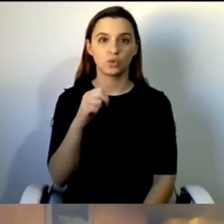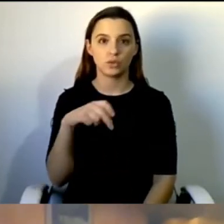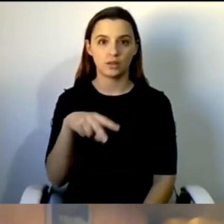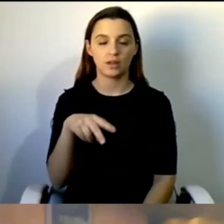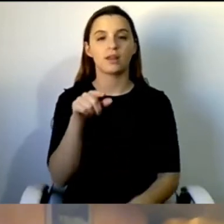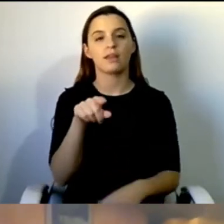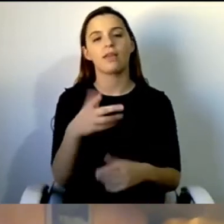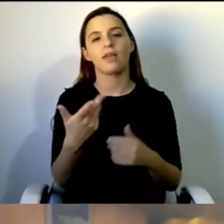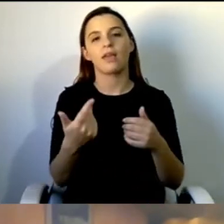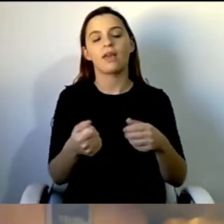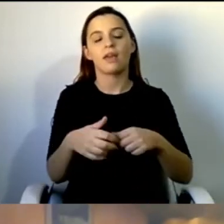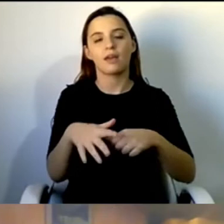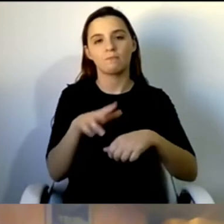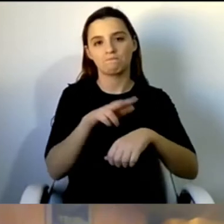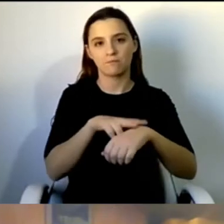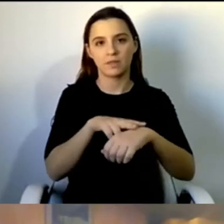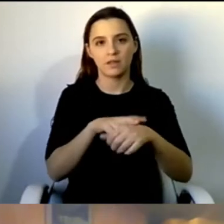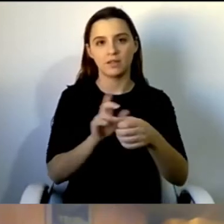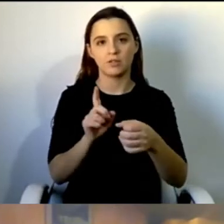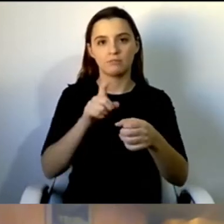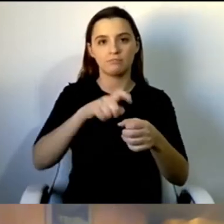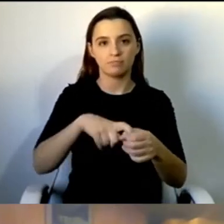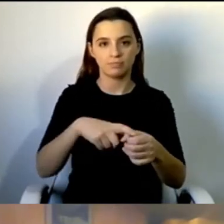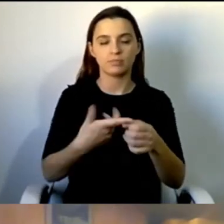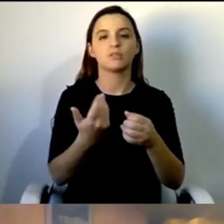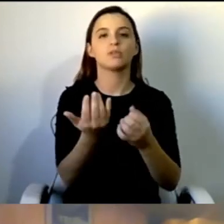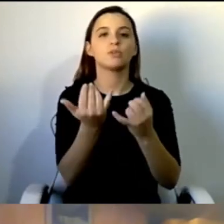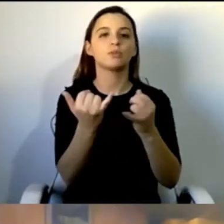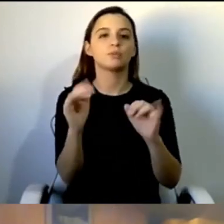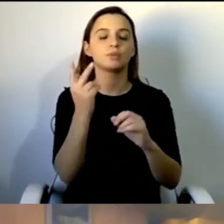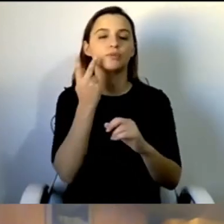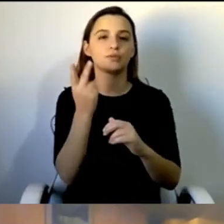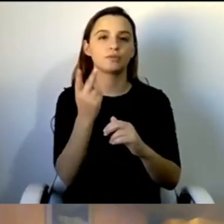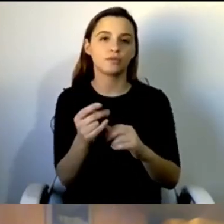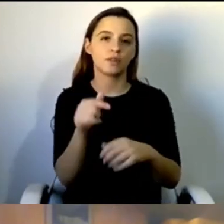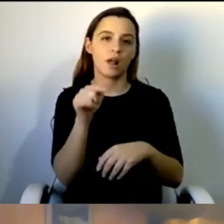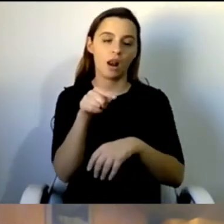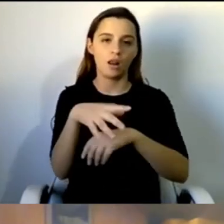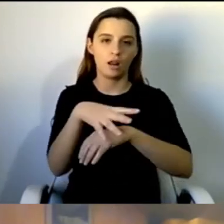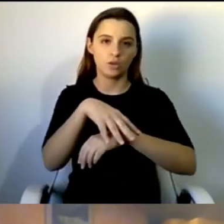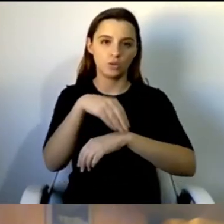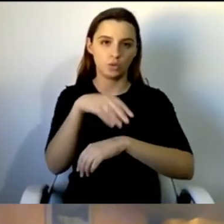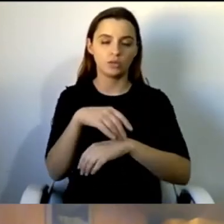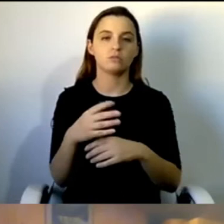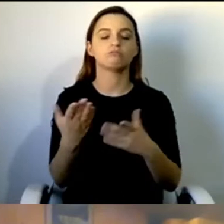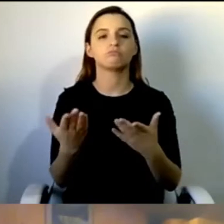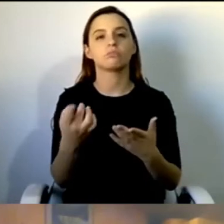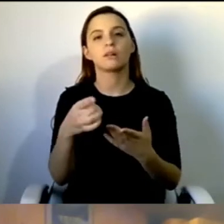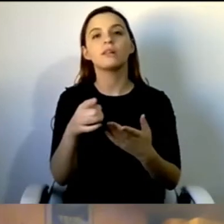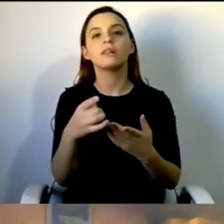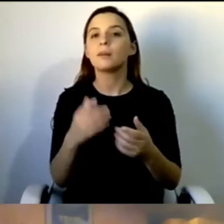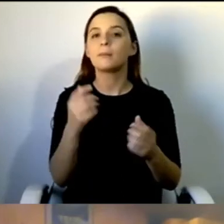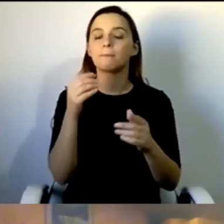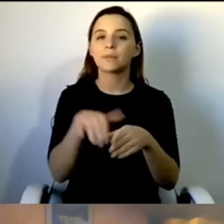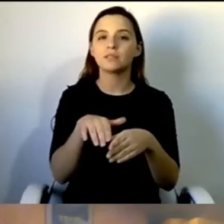Independent Living Institute na Suécia e tem participado ativamente no movimento das pessoas com deficiência